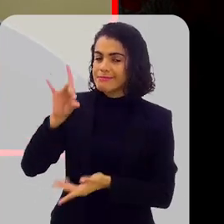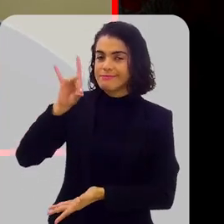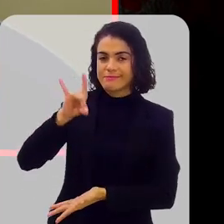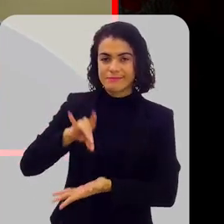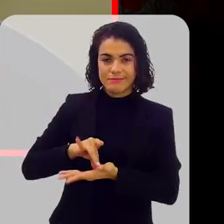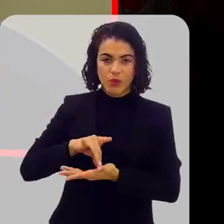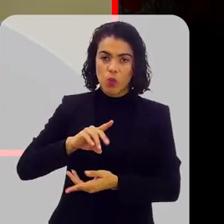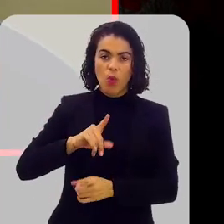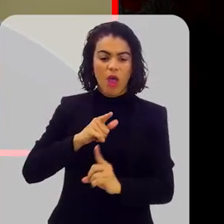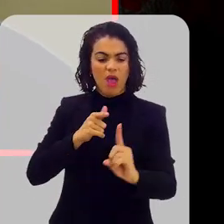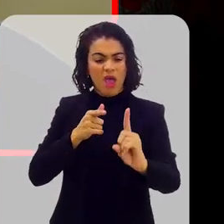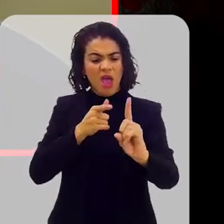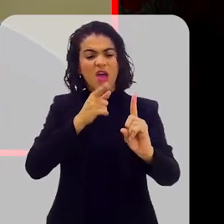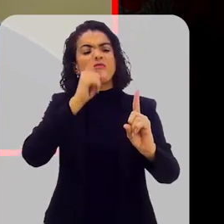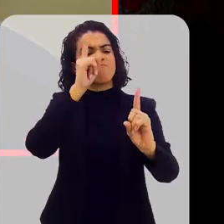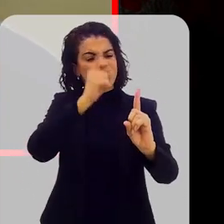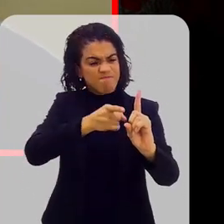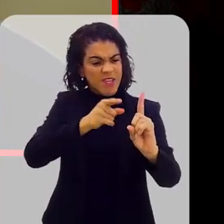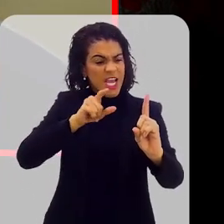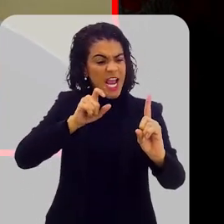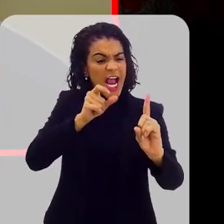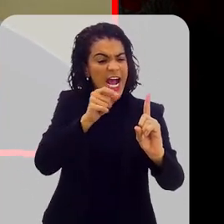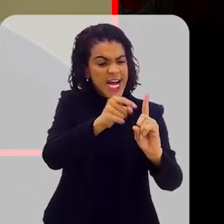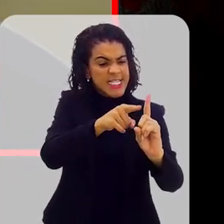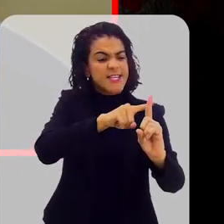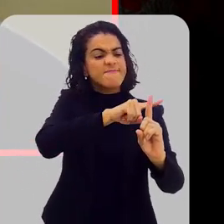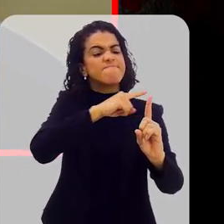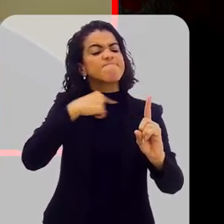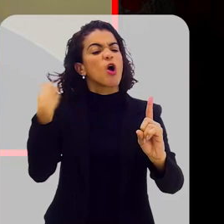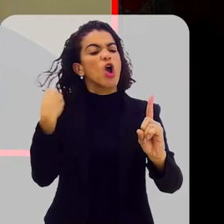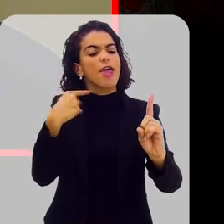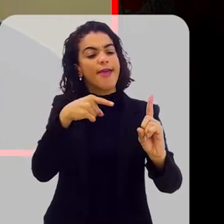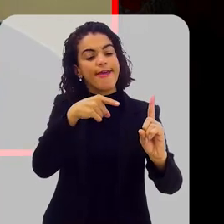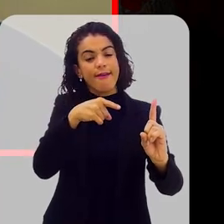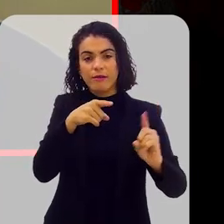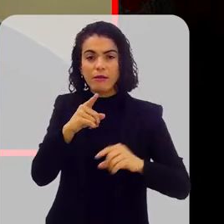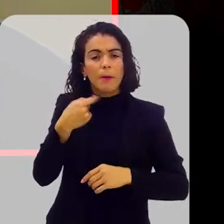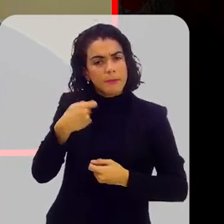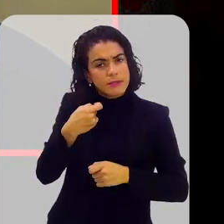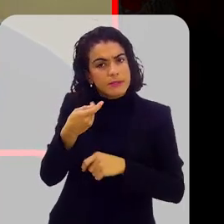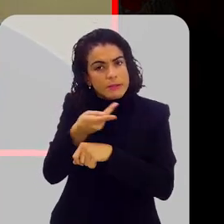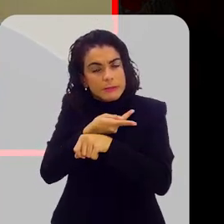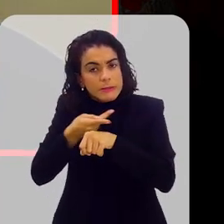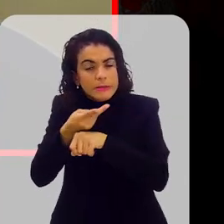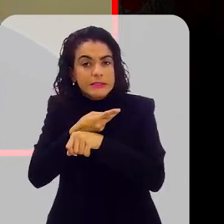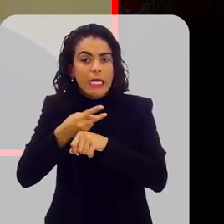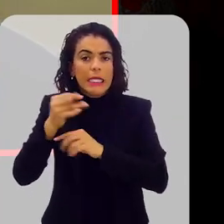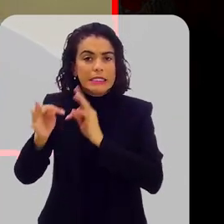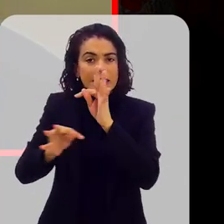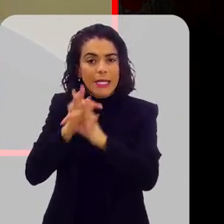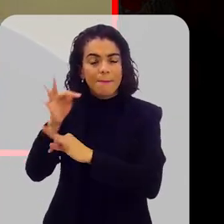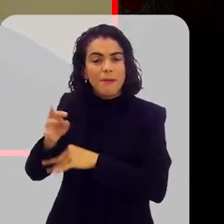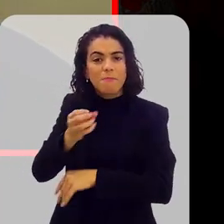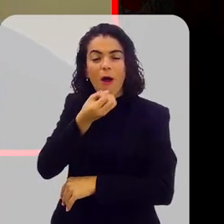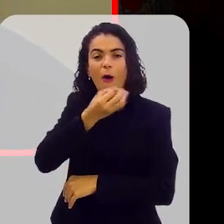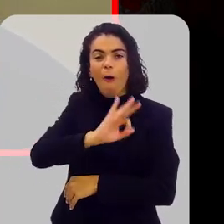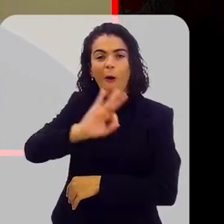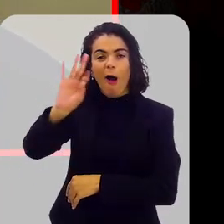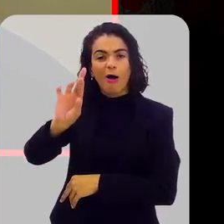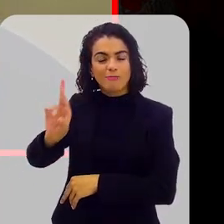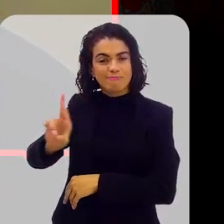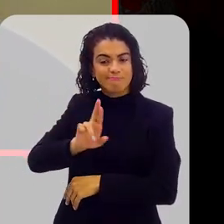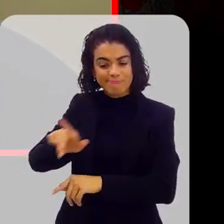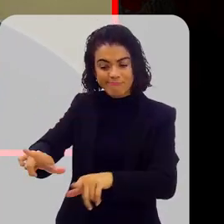diagnóstico, mas definitivamente não é uma sentença de morte, um diagnóstico de câncer. As pessoas devem buscar tratamento com esperança de terem